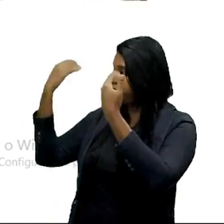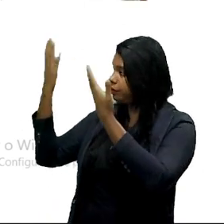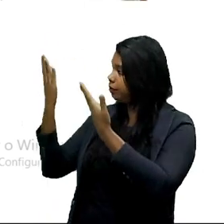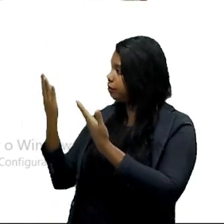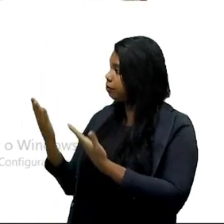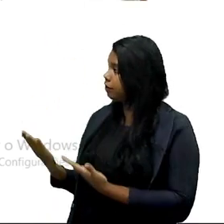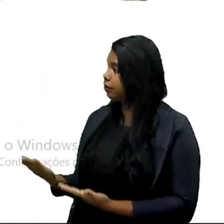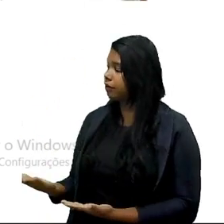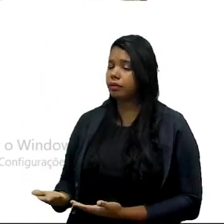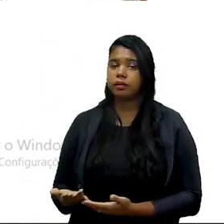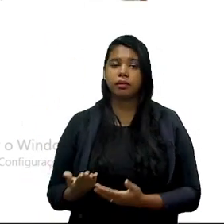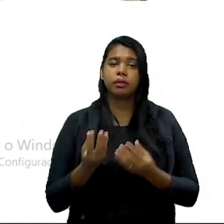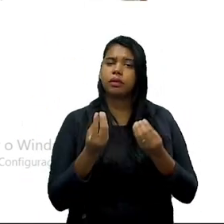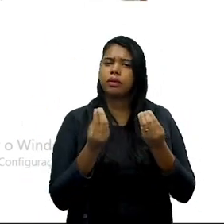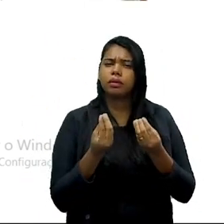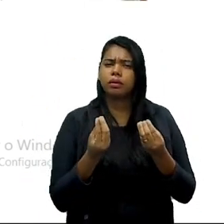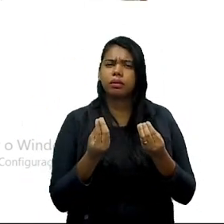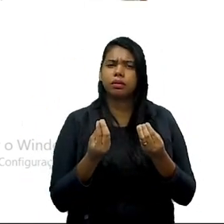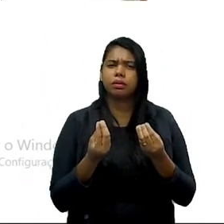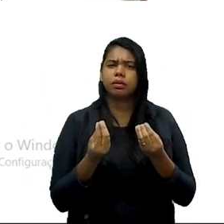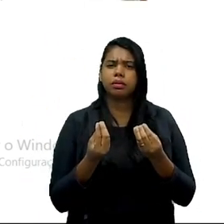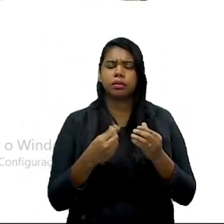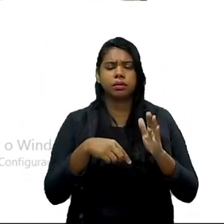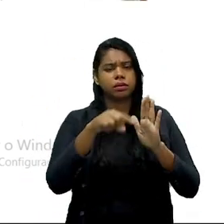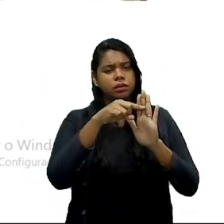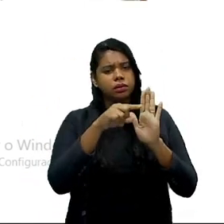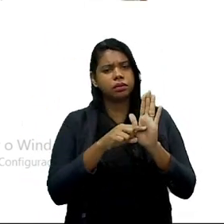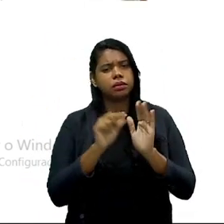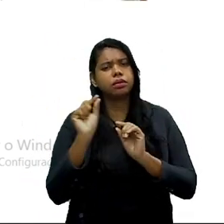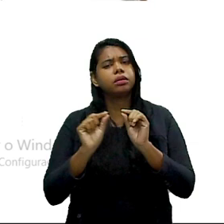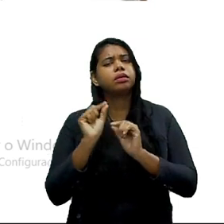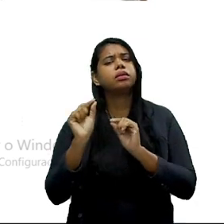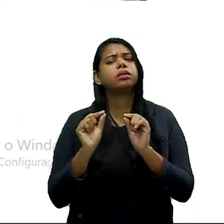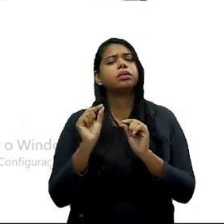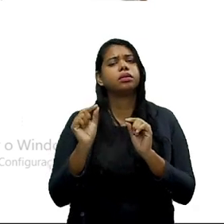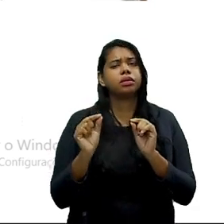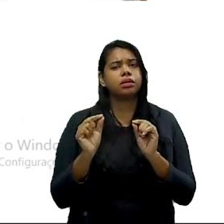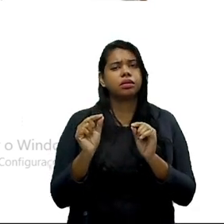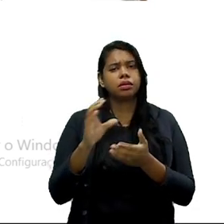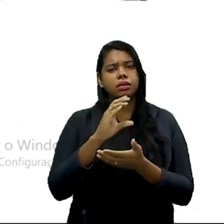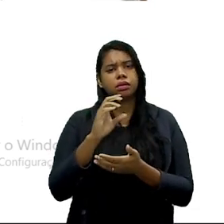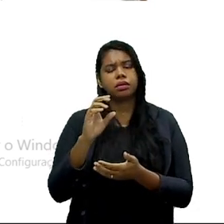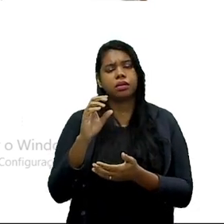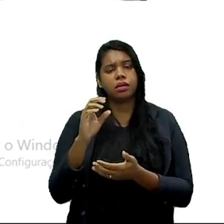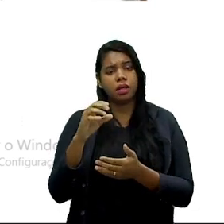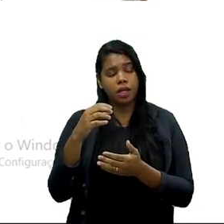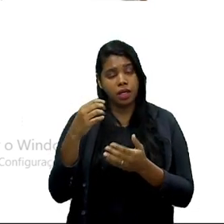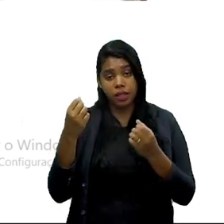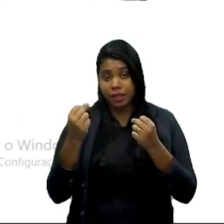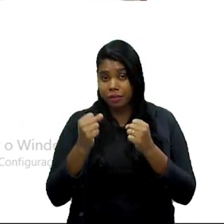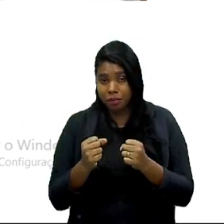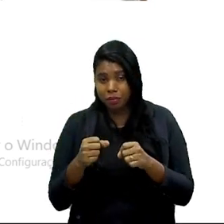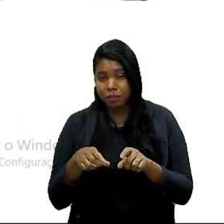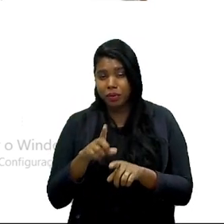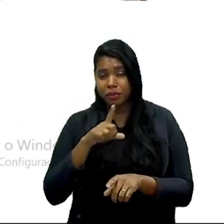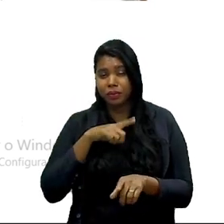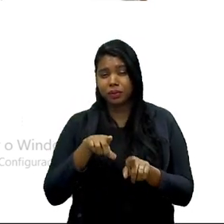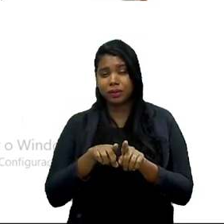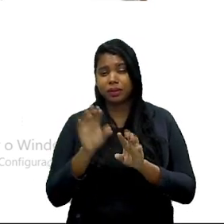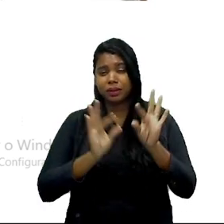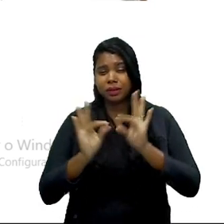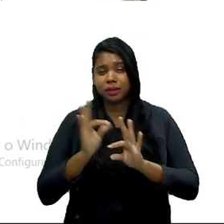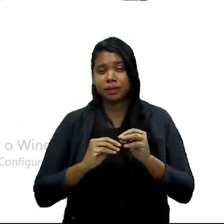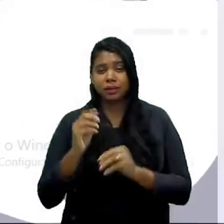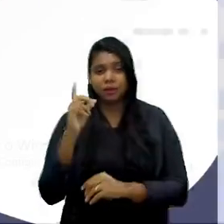Agora, os custos, como eles são classificados? Então, os custos para que o empresário possa ter a